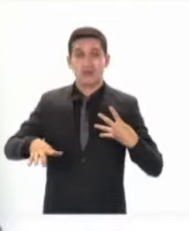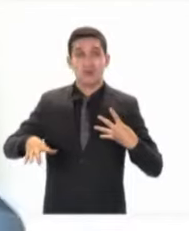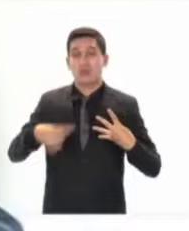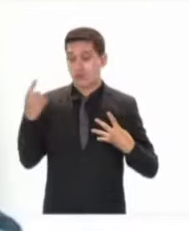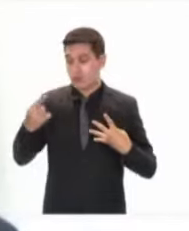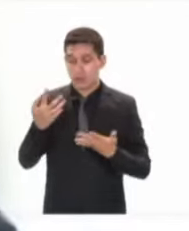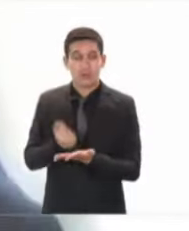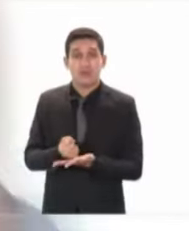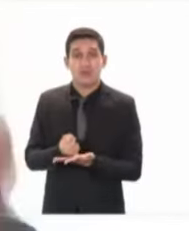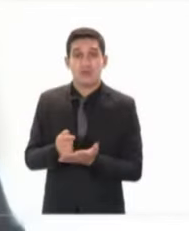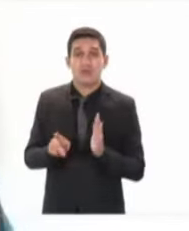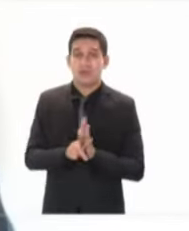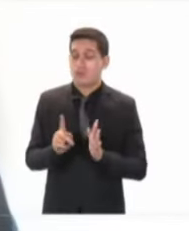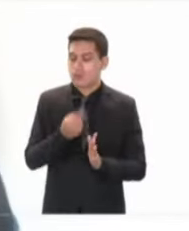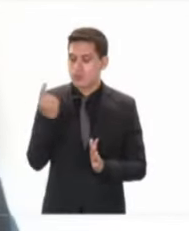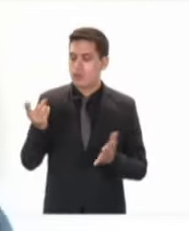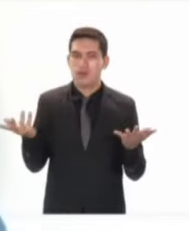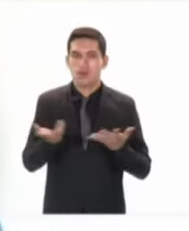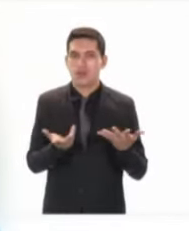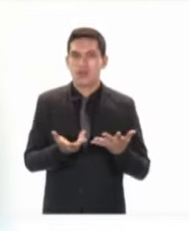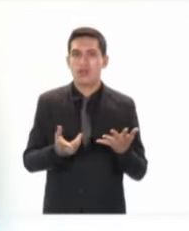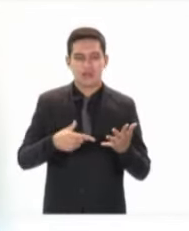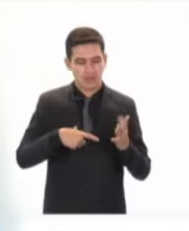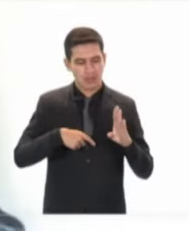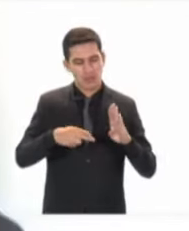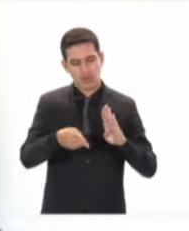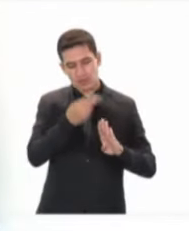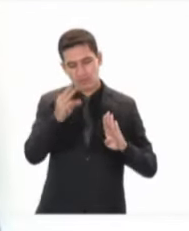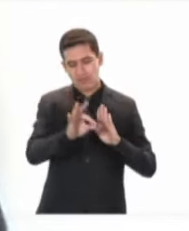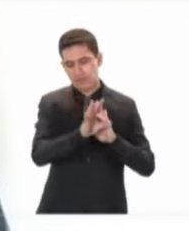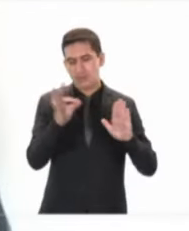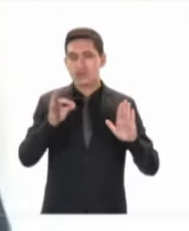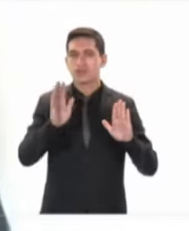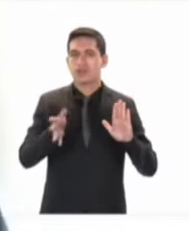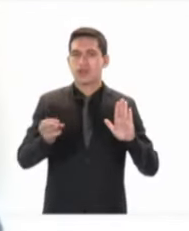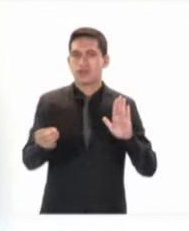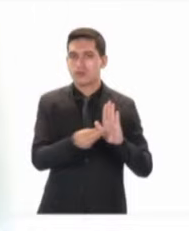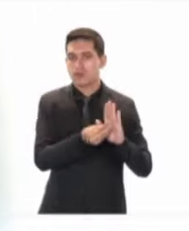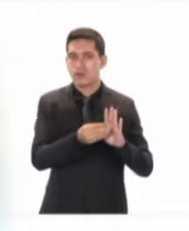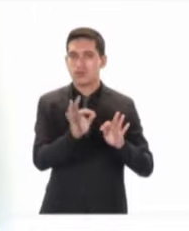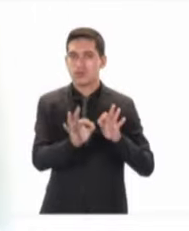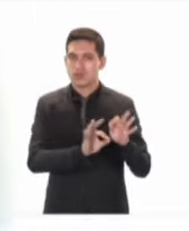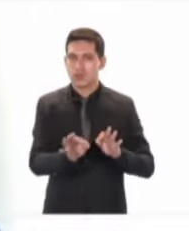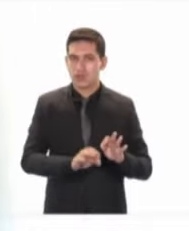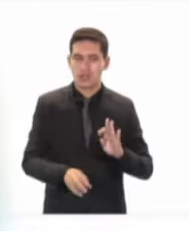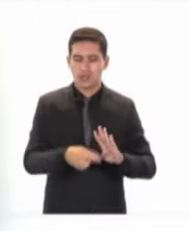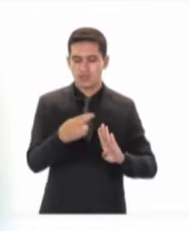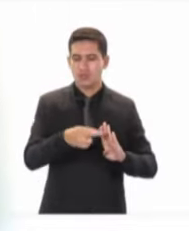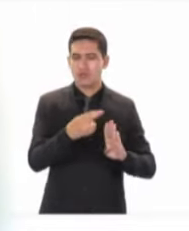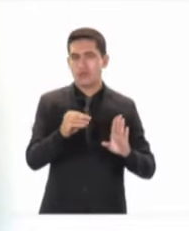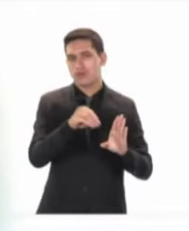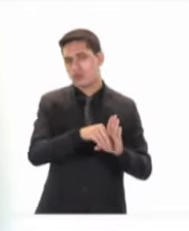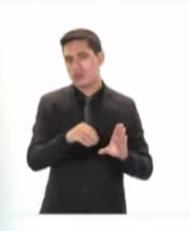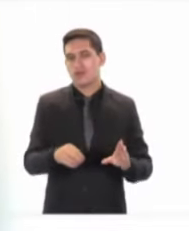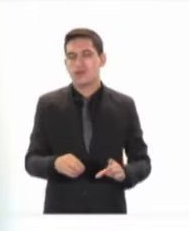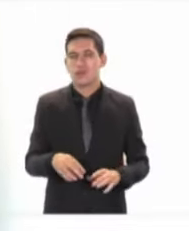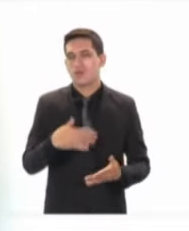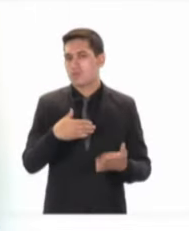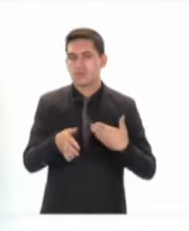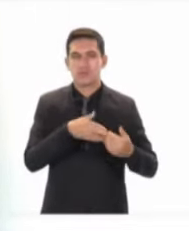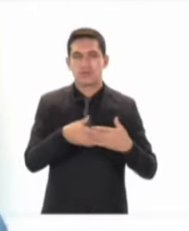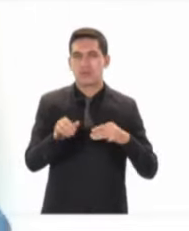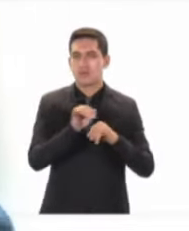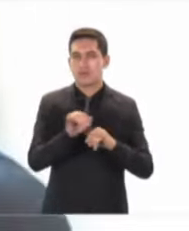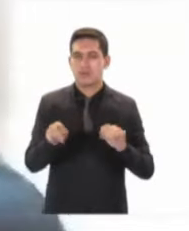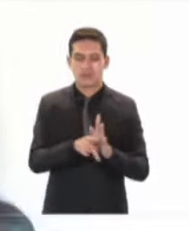nós agora preenchemos a lacuna normativa e editamos uma resolução com esse dispositivo. Portanto, não se trata de dizer que